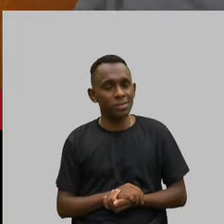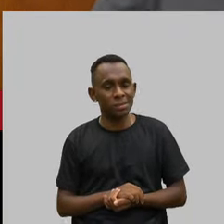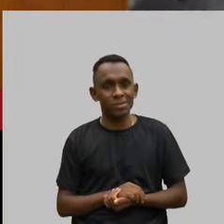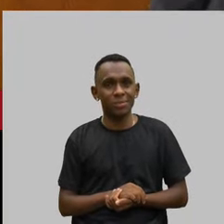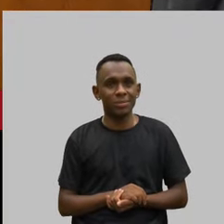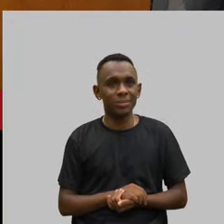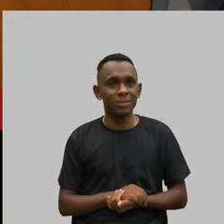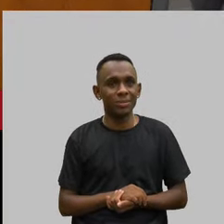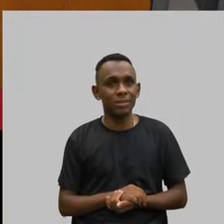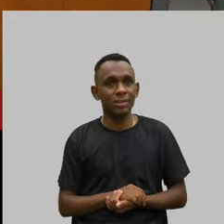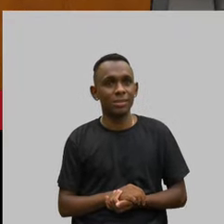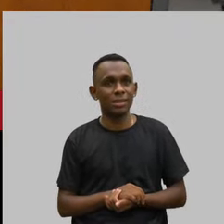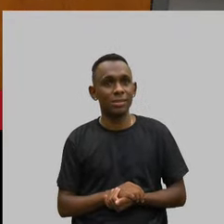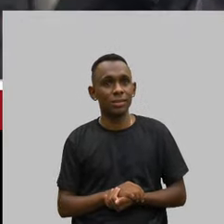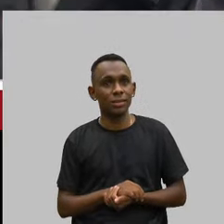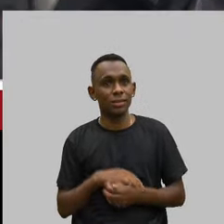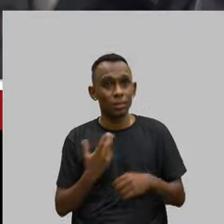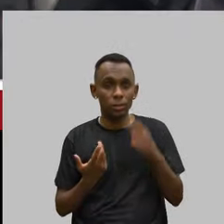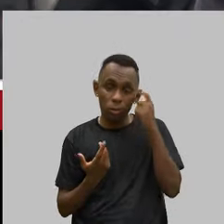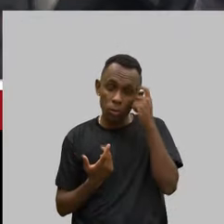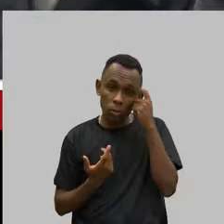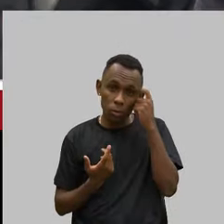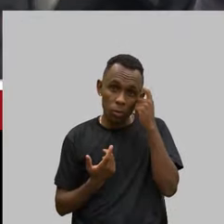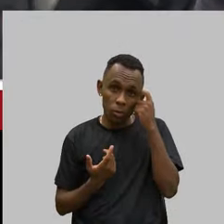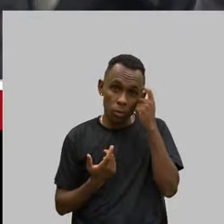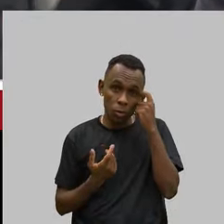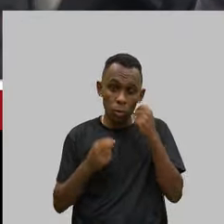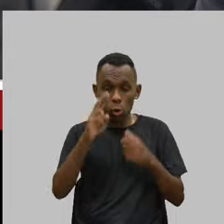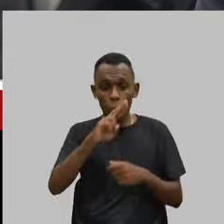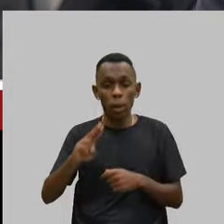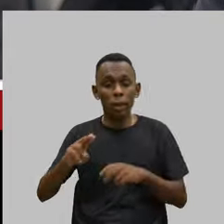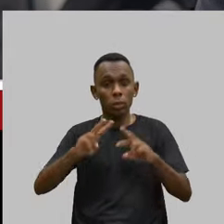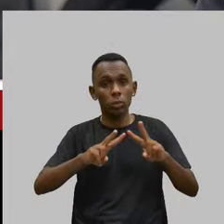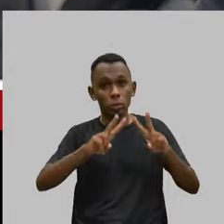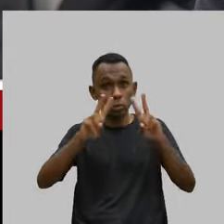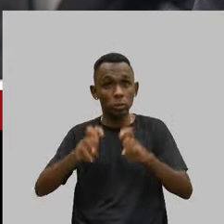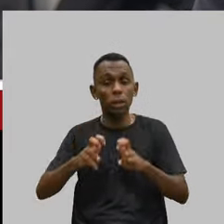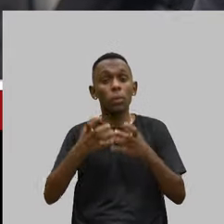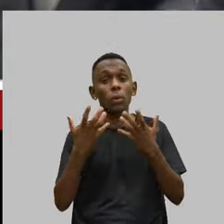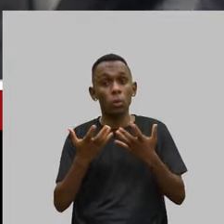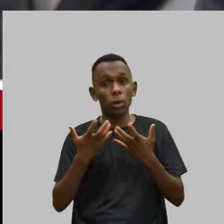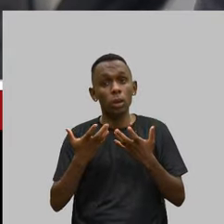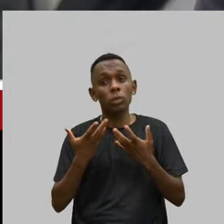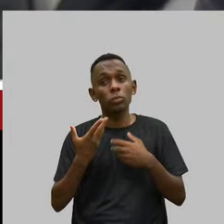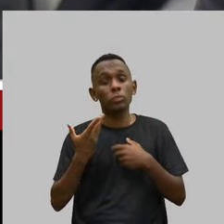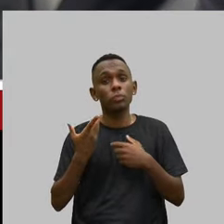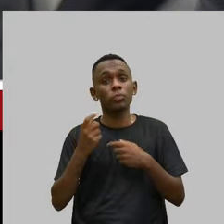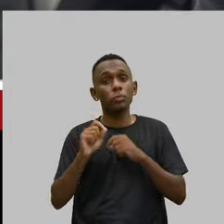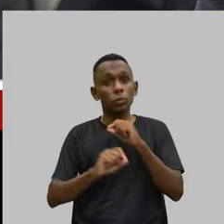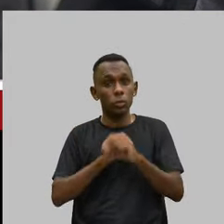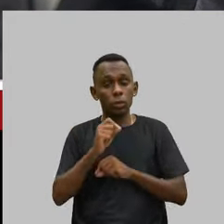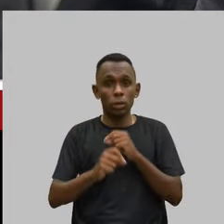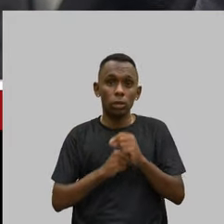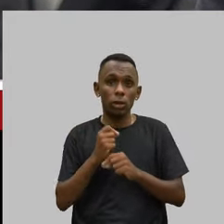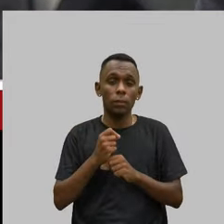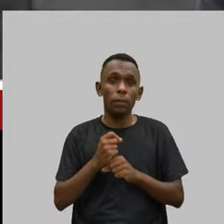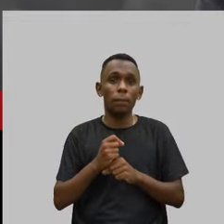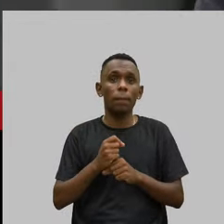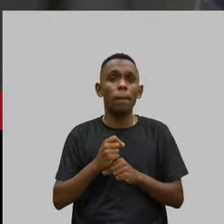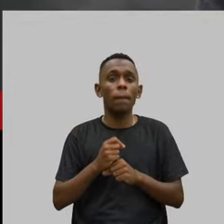questão da ueng assim eh antes de mais nada quero eh reforçar o a importância que a ueng tem